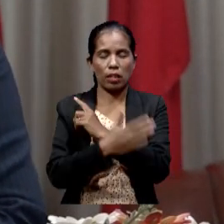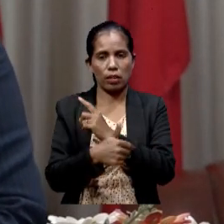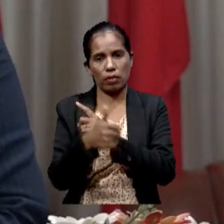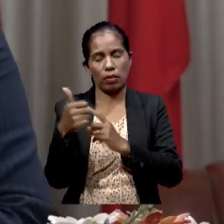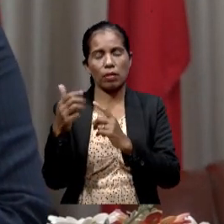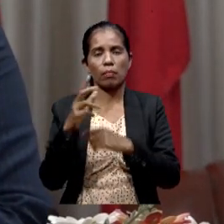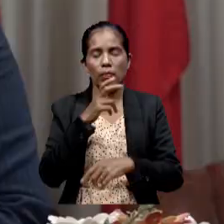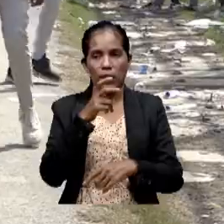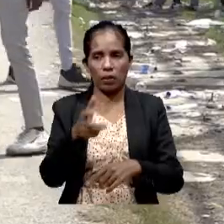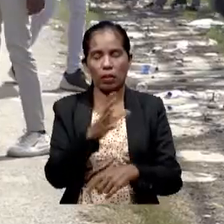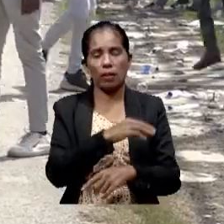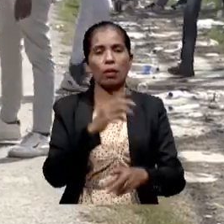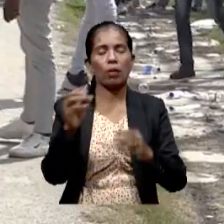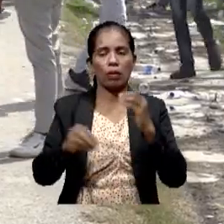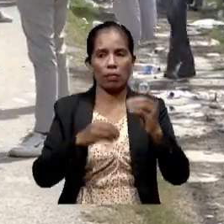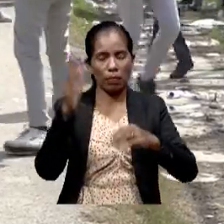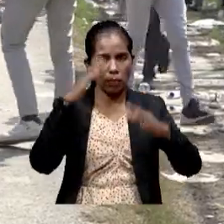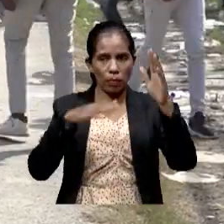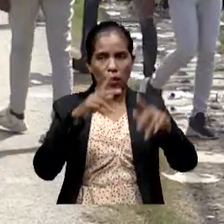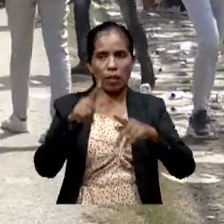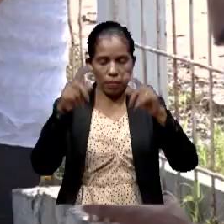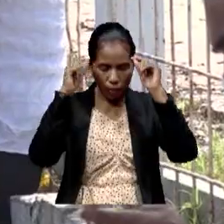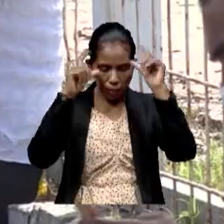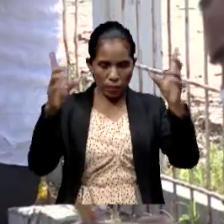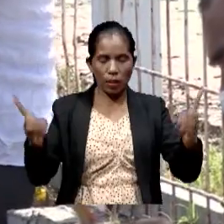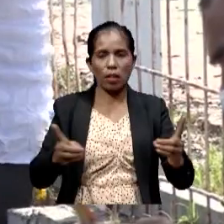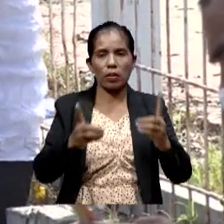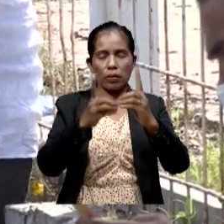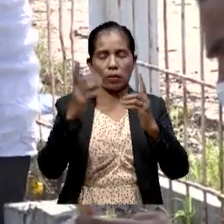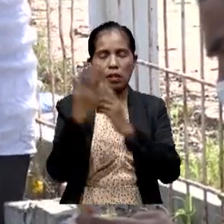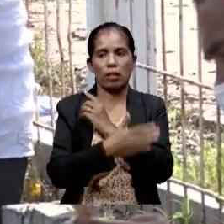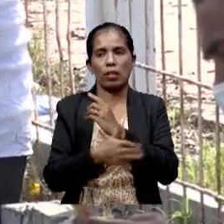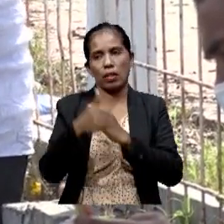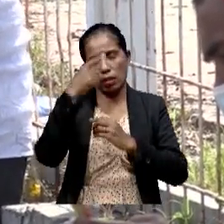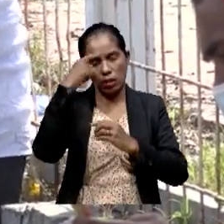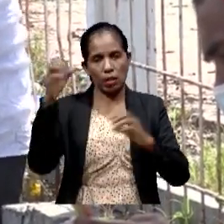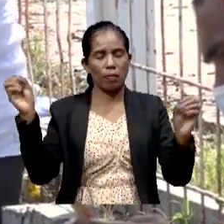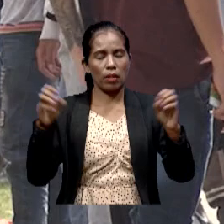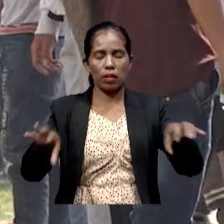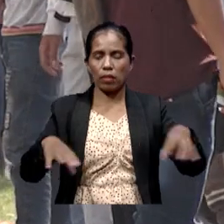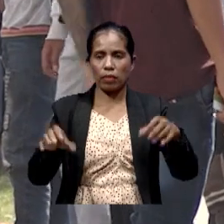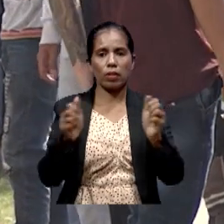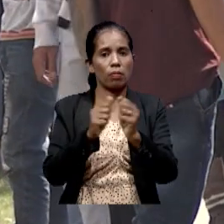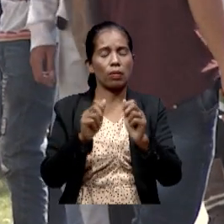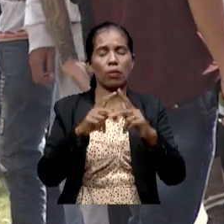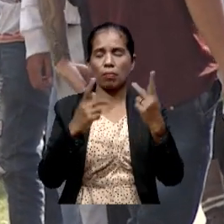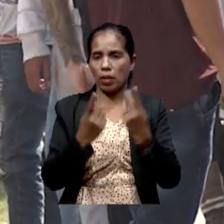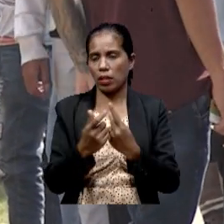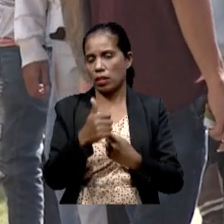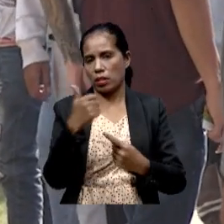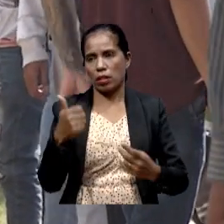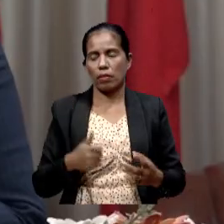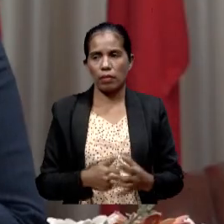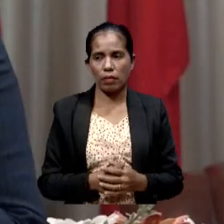informa asuntu ne, relasiona problema nebe cidadão Timor-Leste yang hasoru i estrangeiro, tambala iha kontratu husi companhia Sira. Timor-Leste Sira